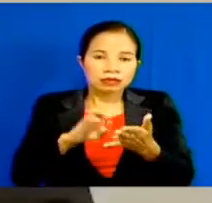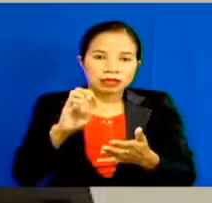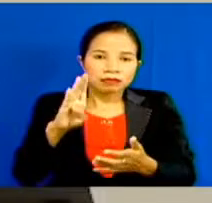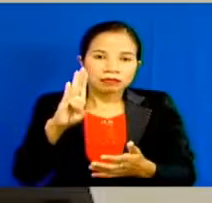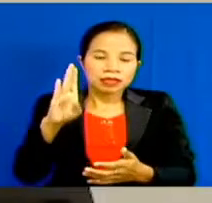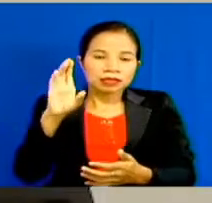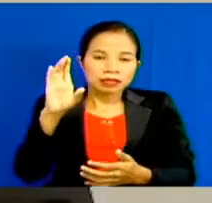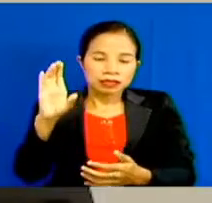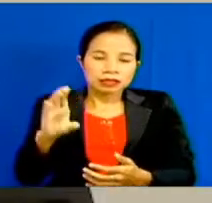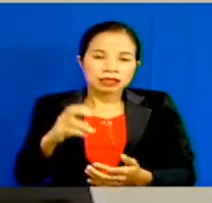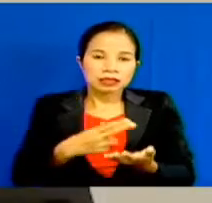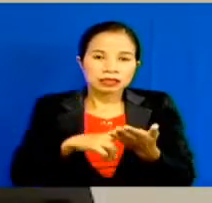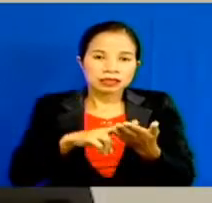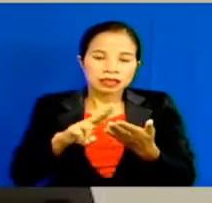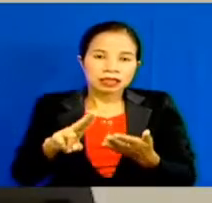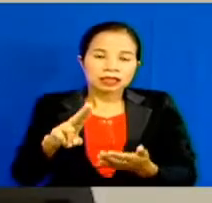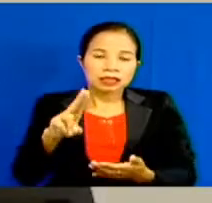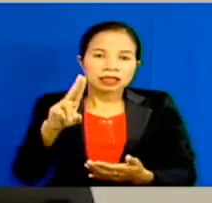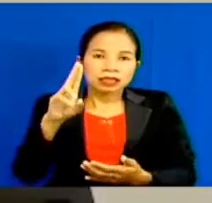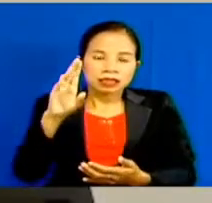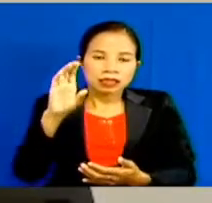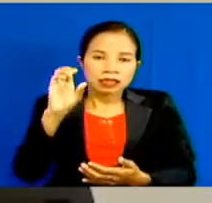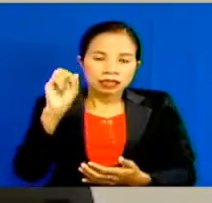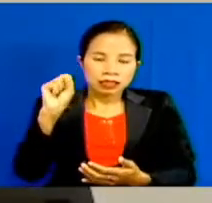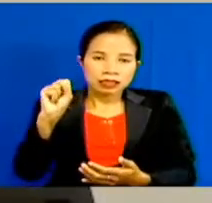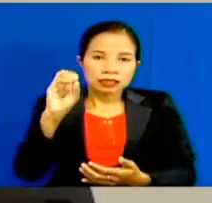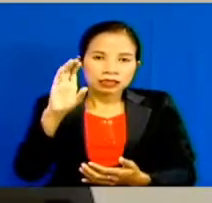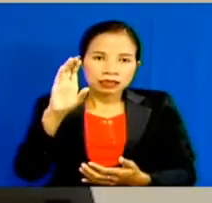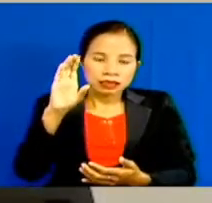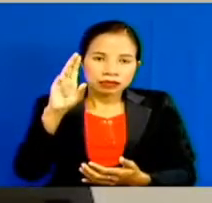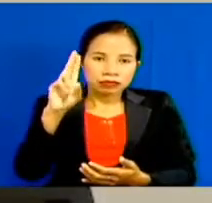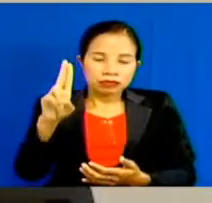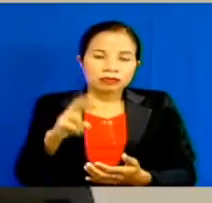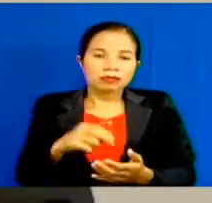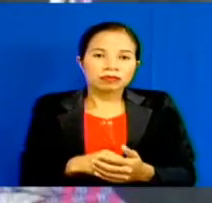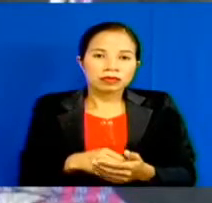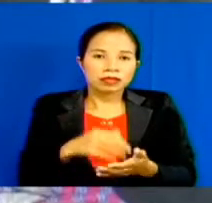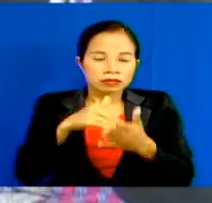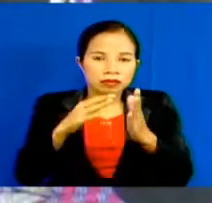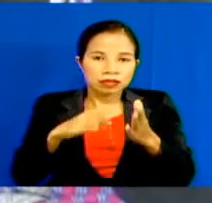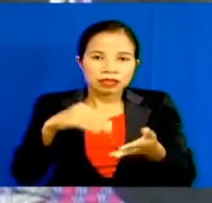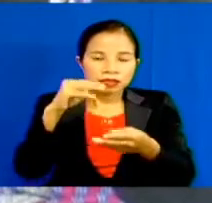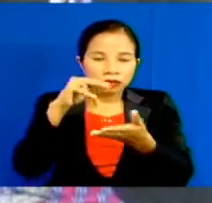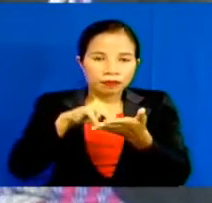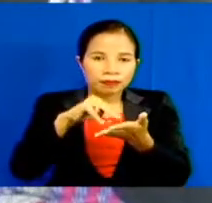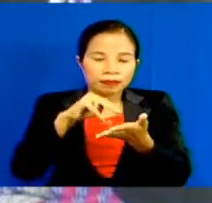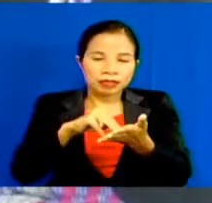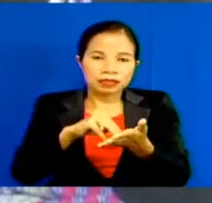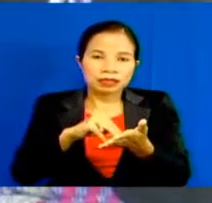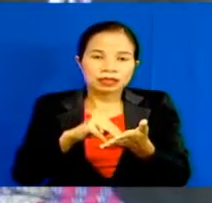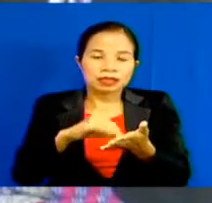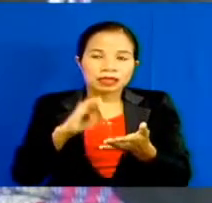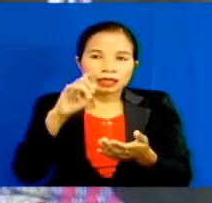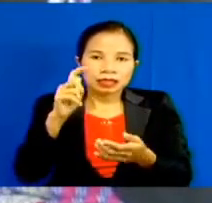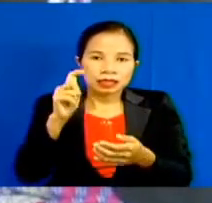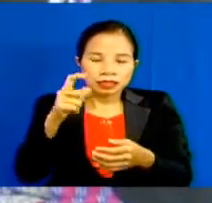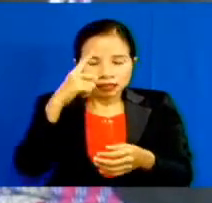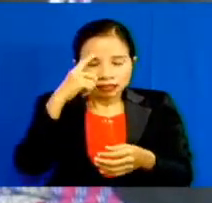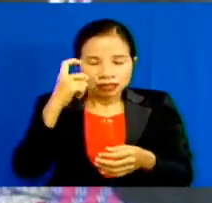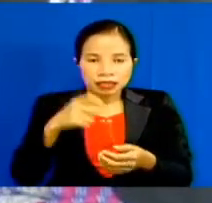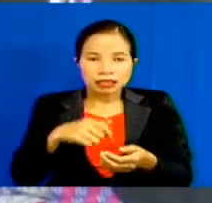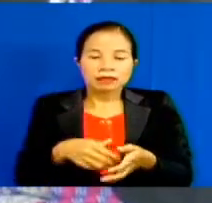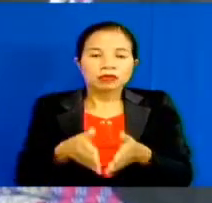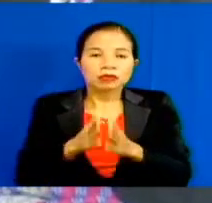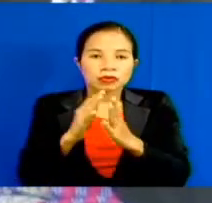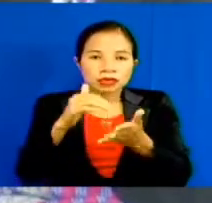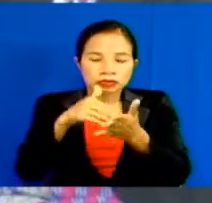Santa Úrsula, também a criatividade, onde capacita estudante Sira com matéria multimédia. Também, os